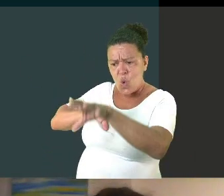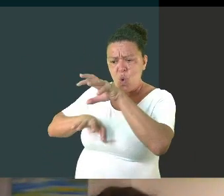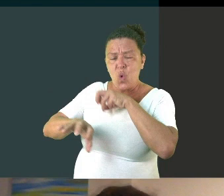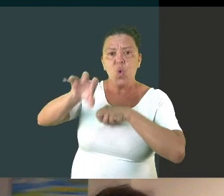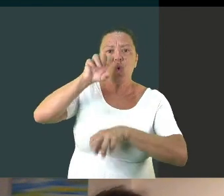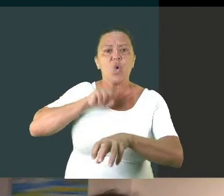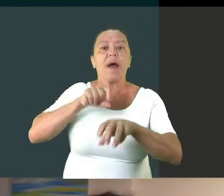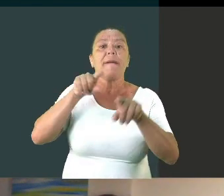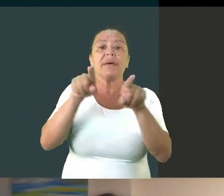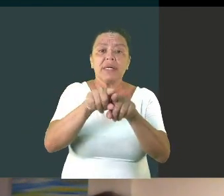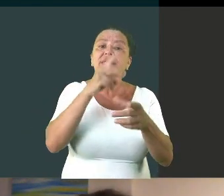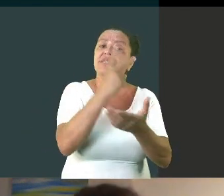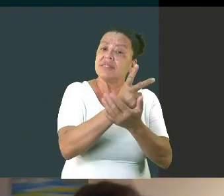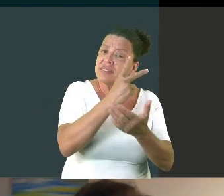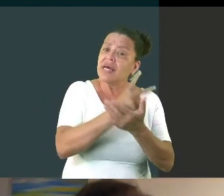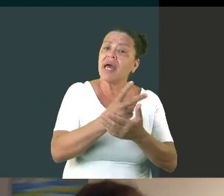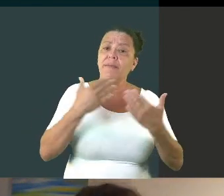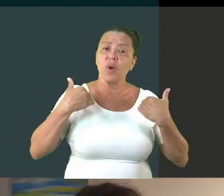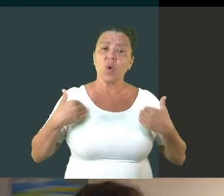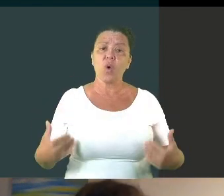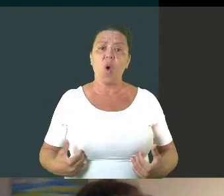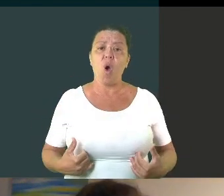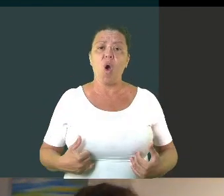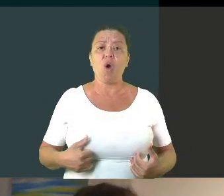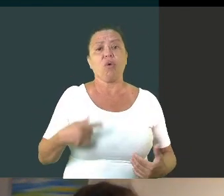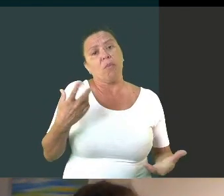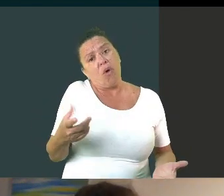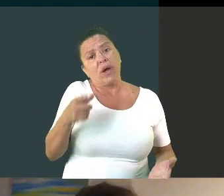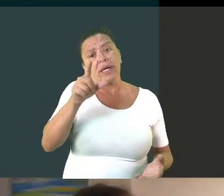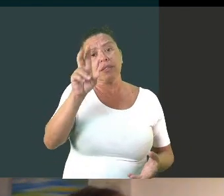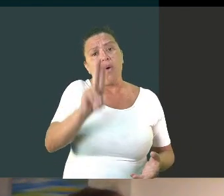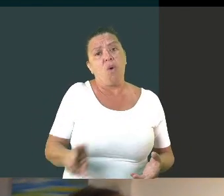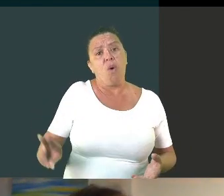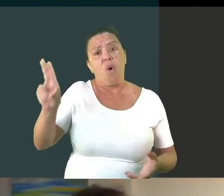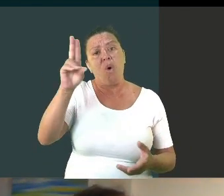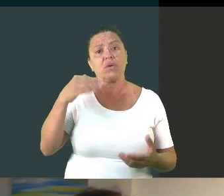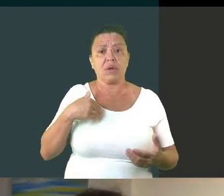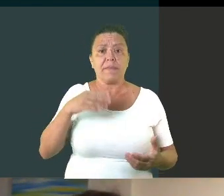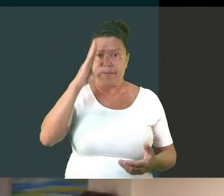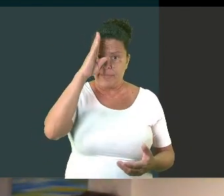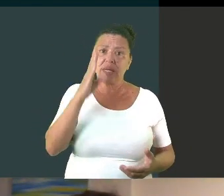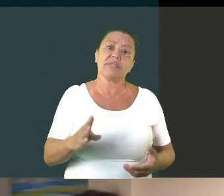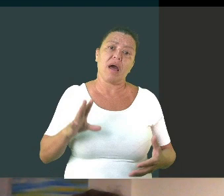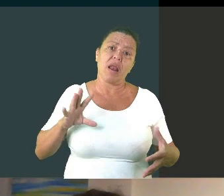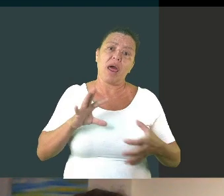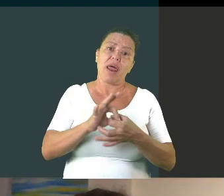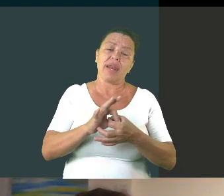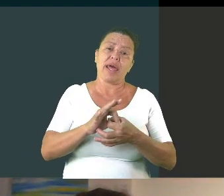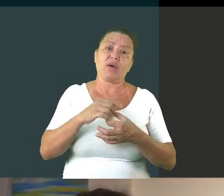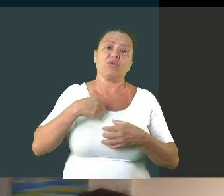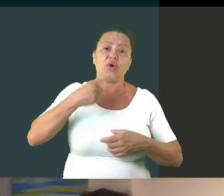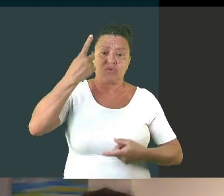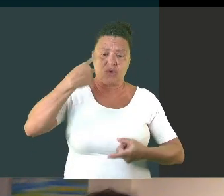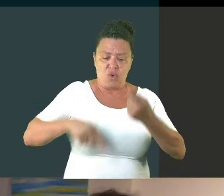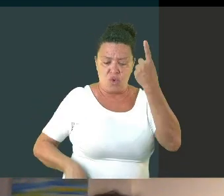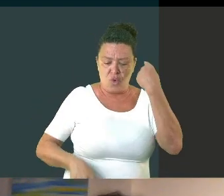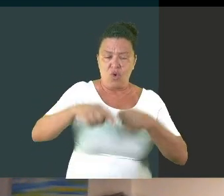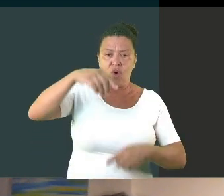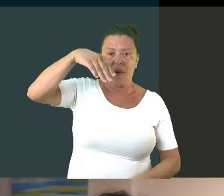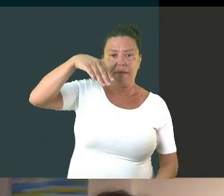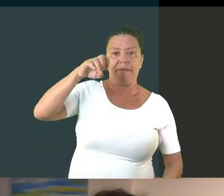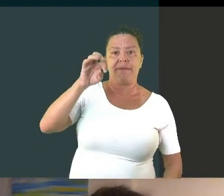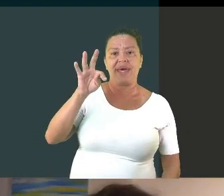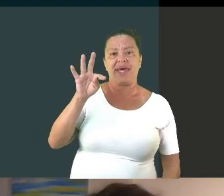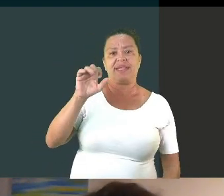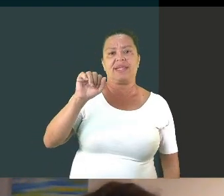em razão justamente da constante utilização dele, principalmente ligado ao nosso metabolismo. Então,